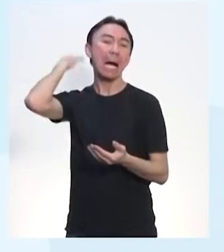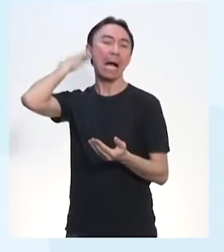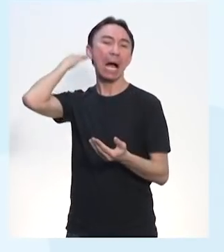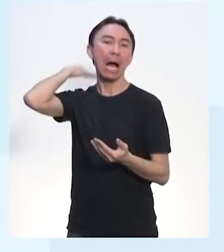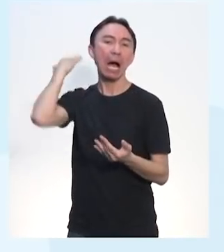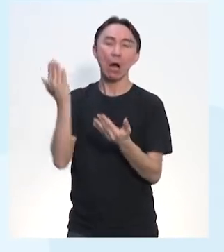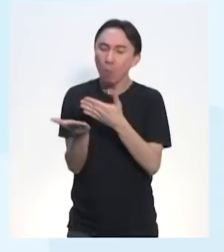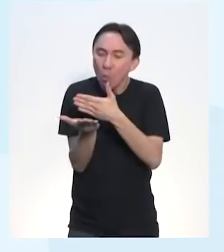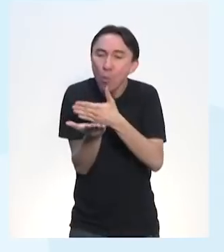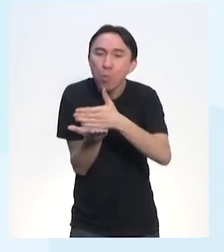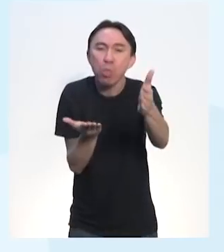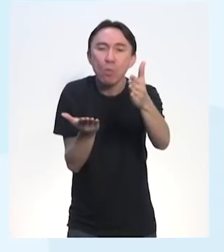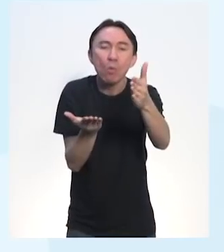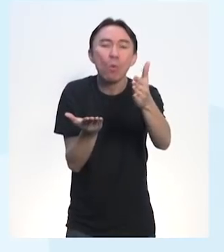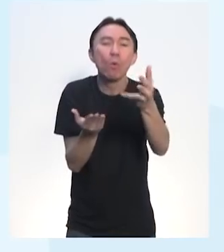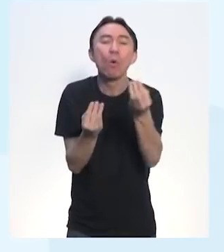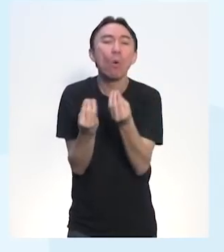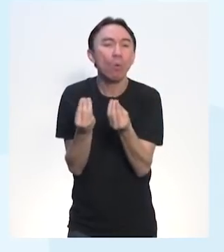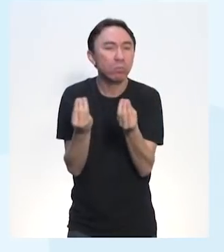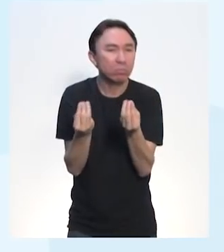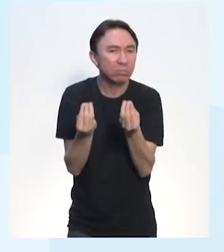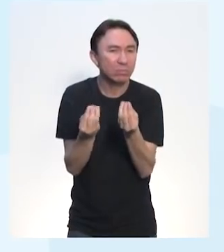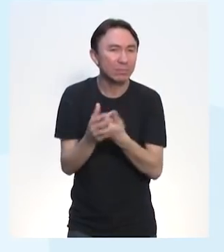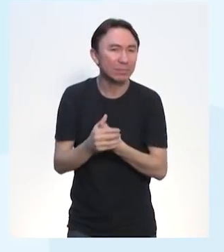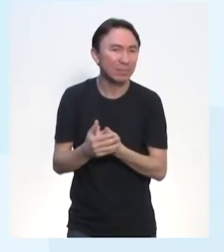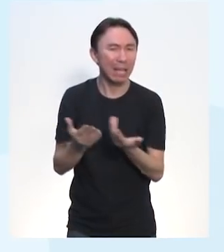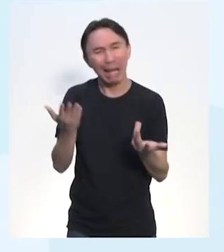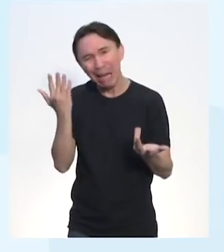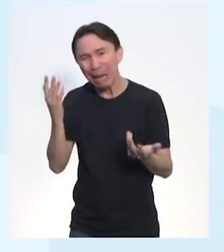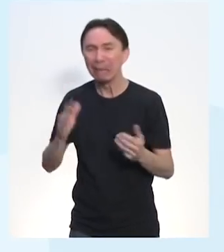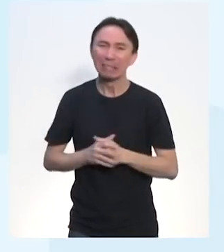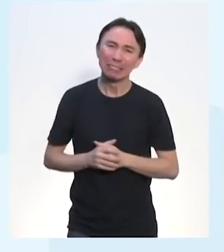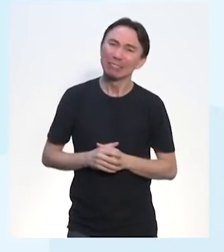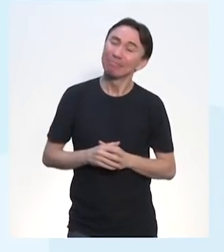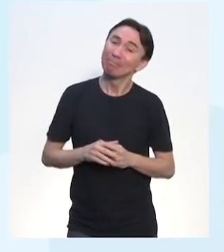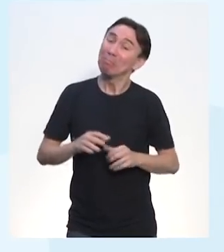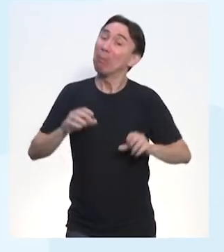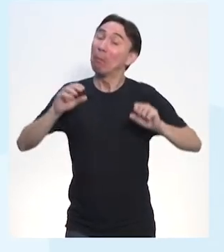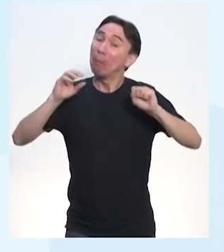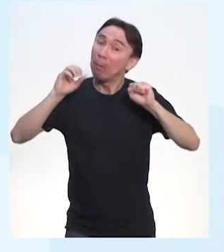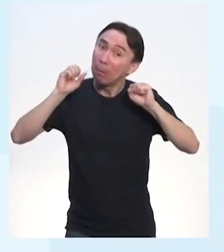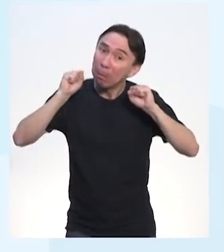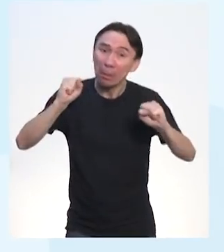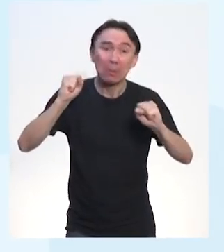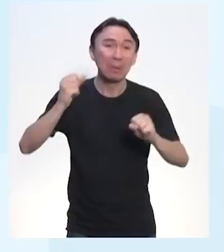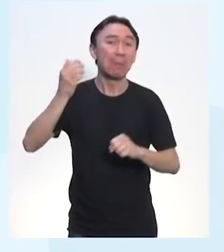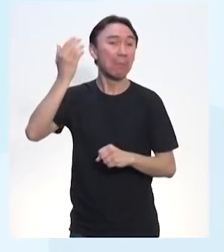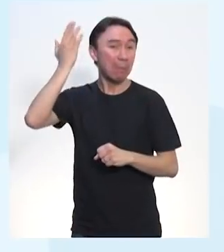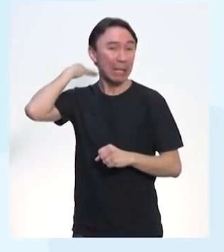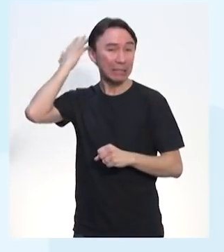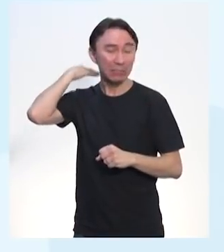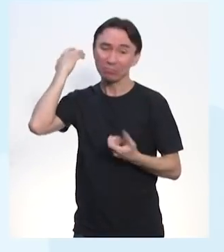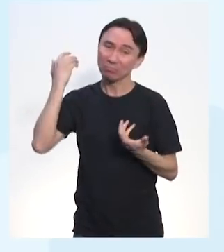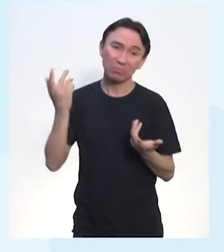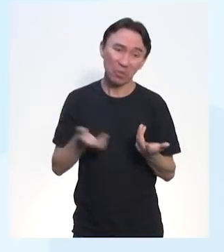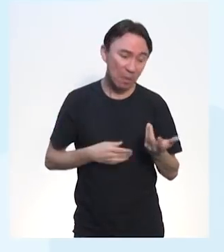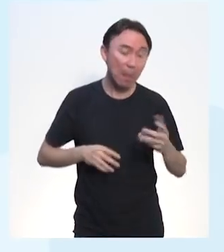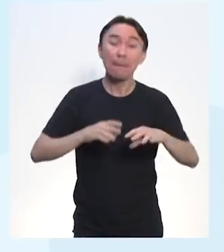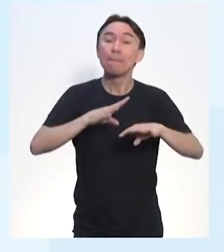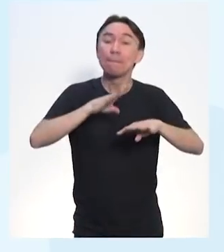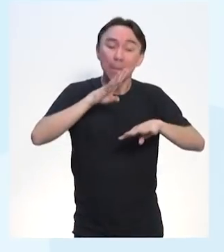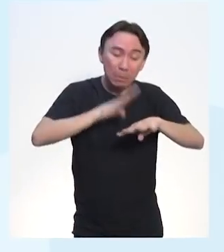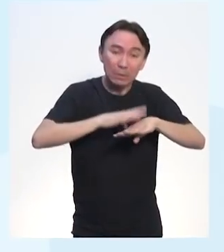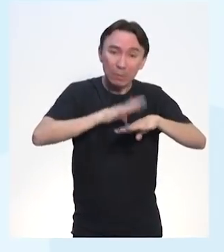Então, é muito pouco, né, provável que um professor de matemática nunca tenha ouvido falar da